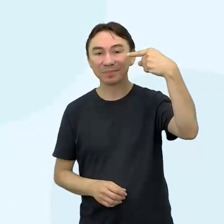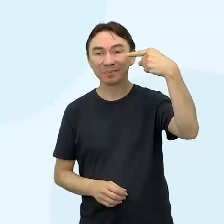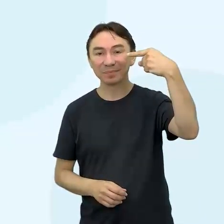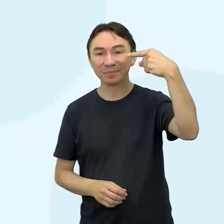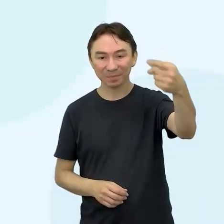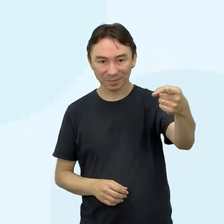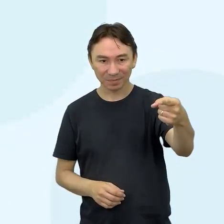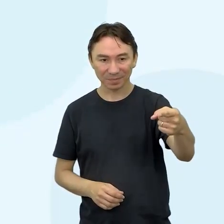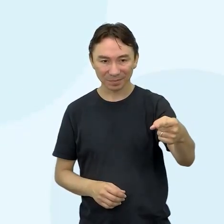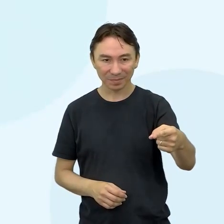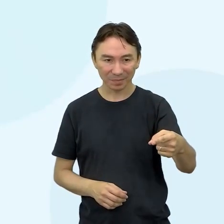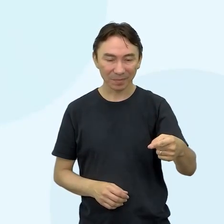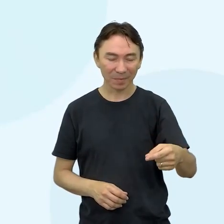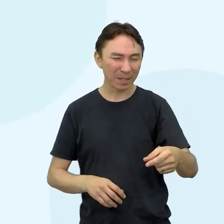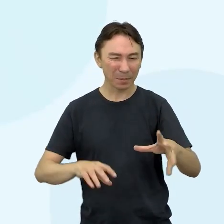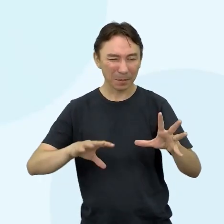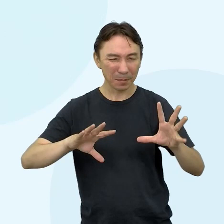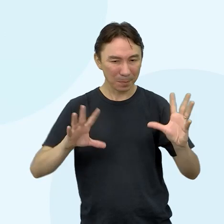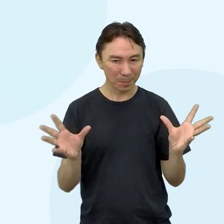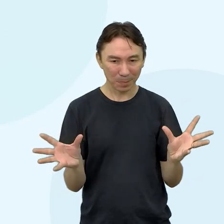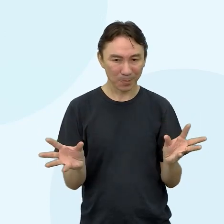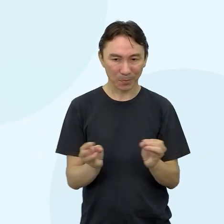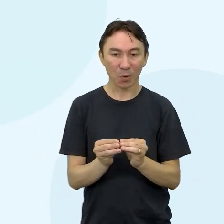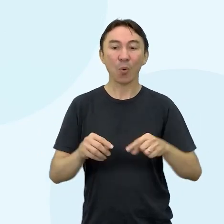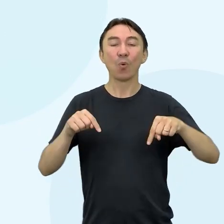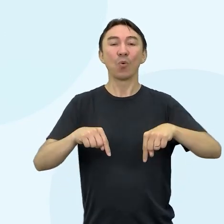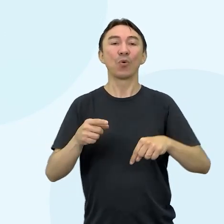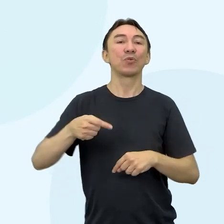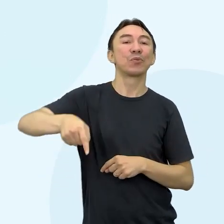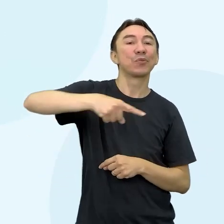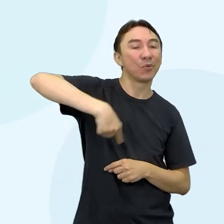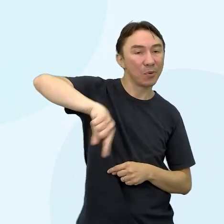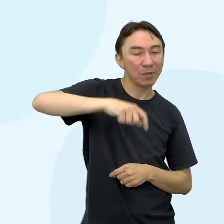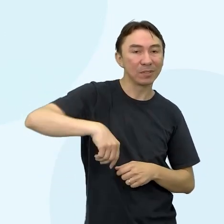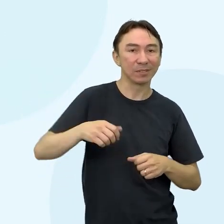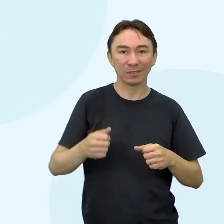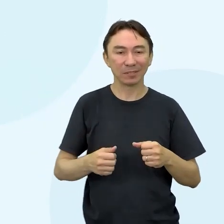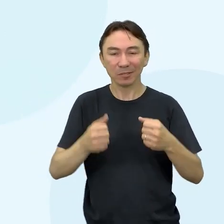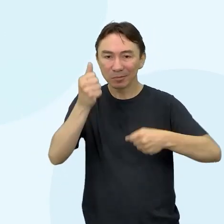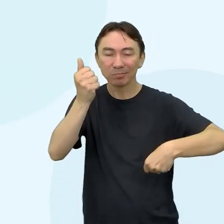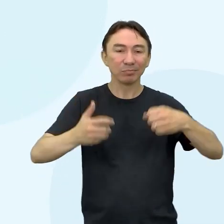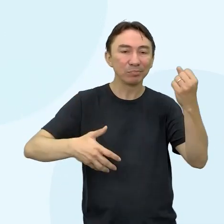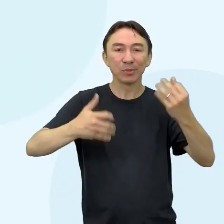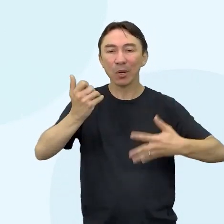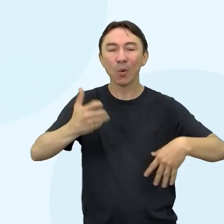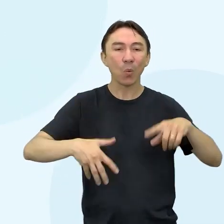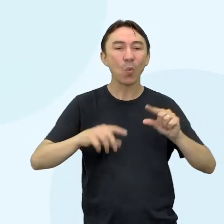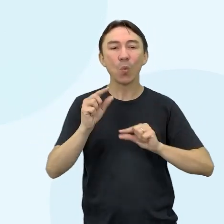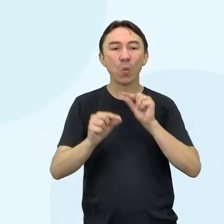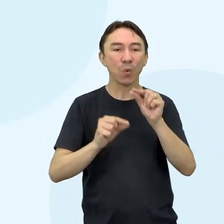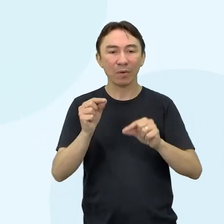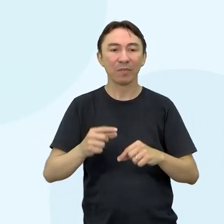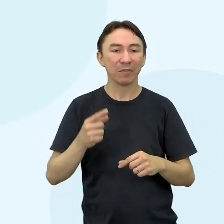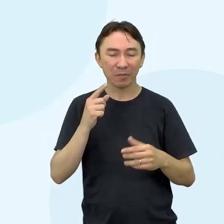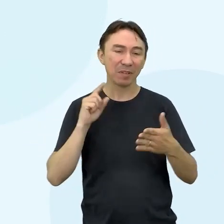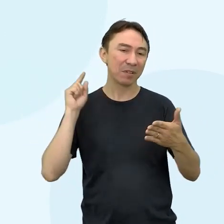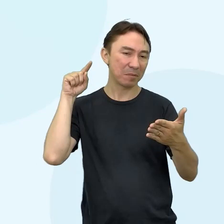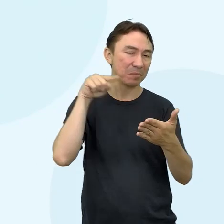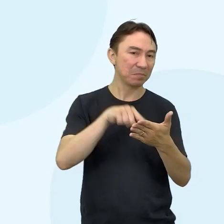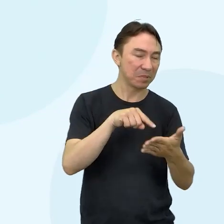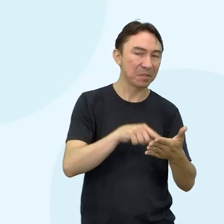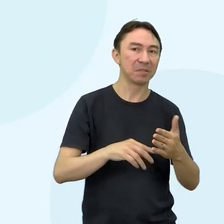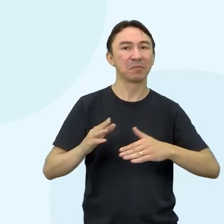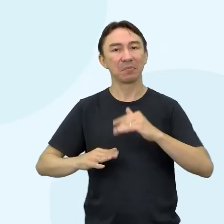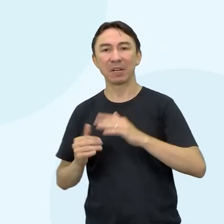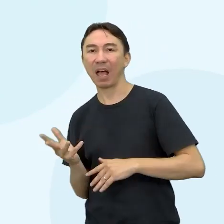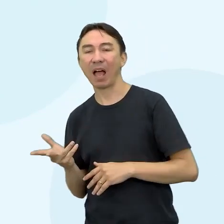um resumo, um panorama do que nós trabalhamos hoje. Nós verificamos aí os objetivos e as